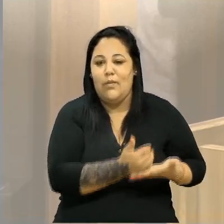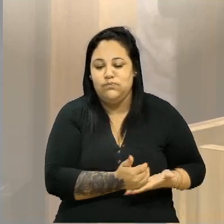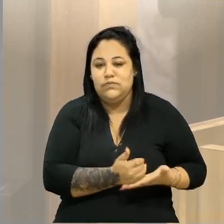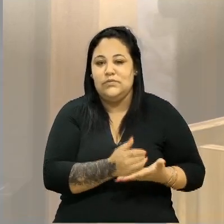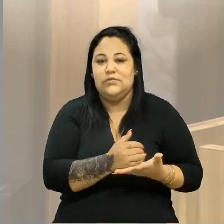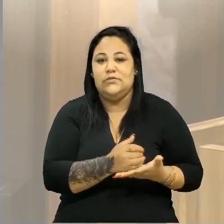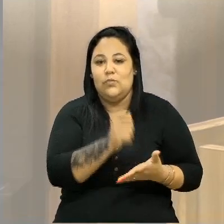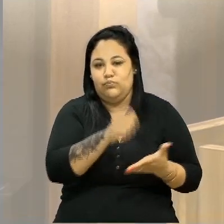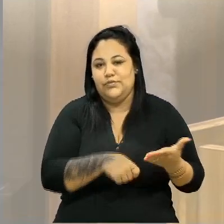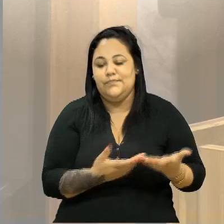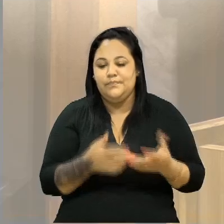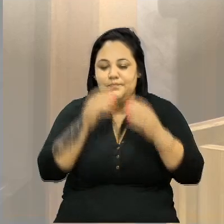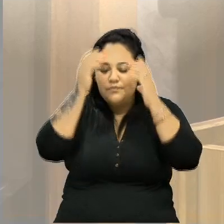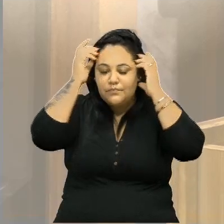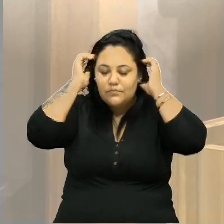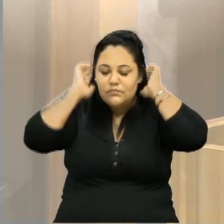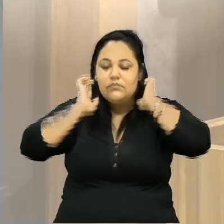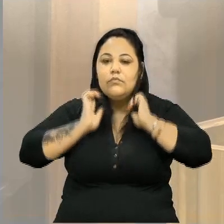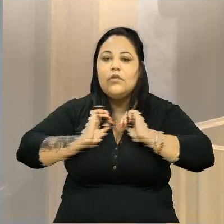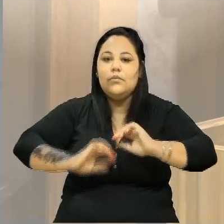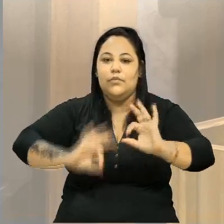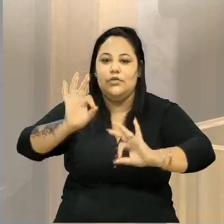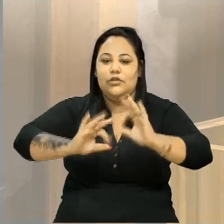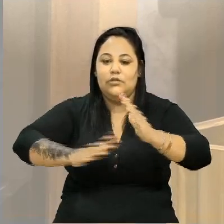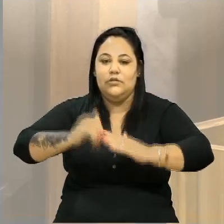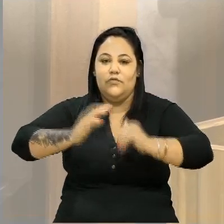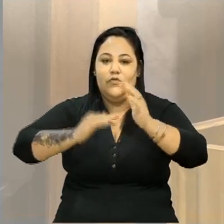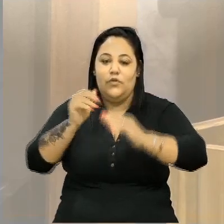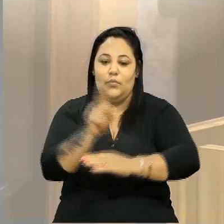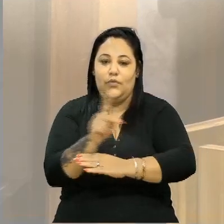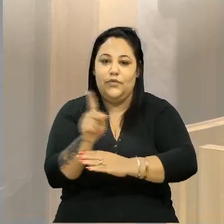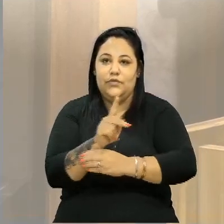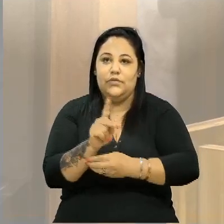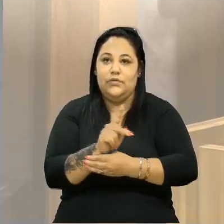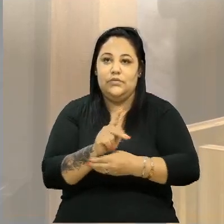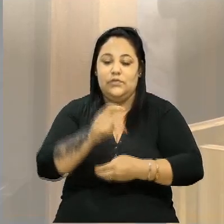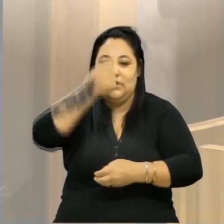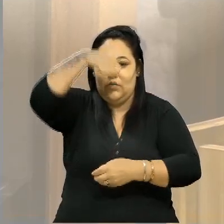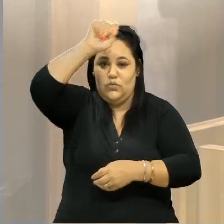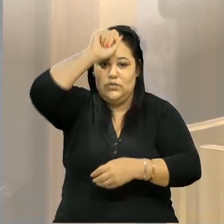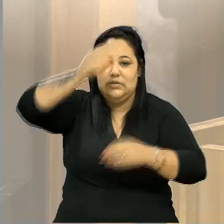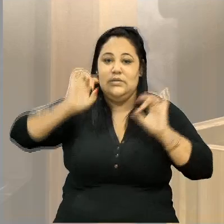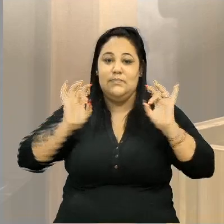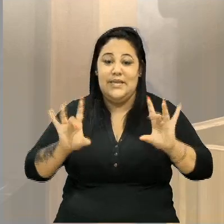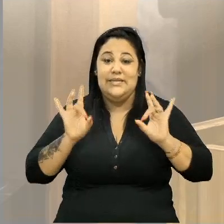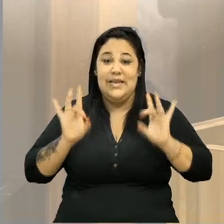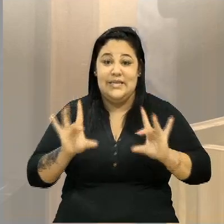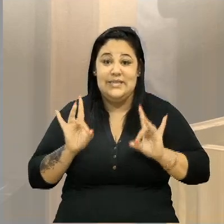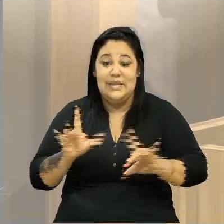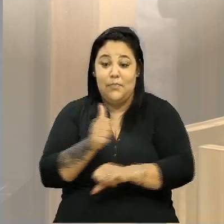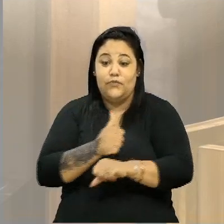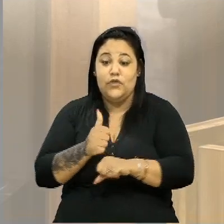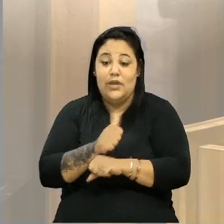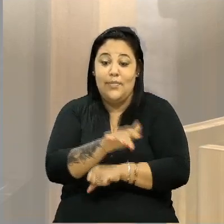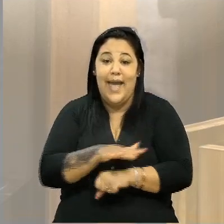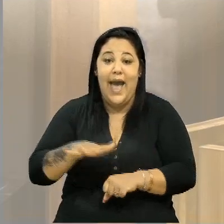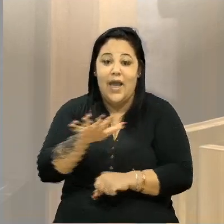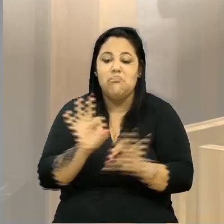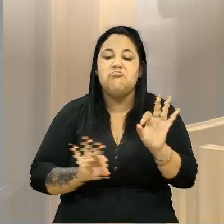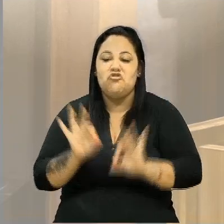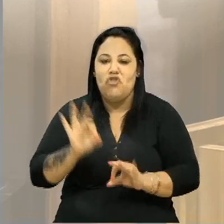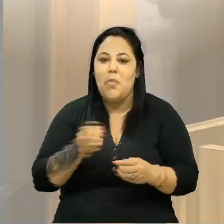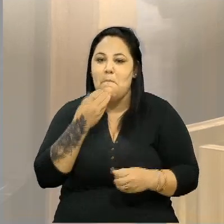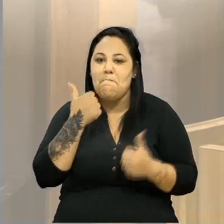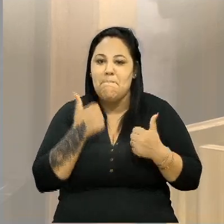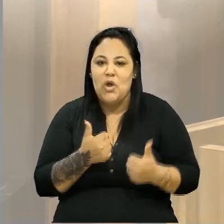Projeto desenvolvido com professores da UX, especialistas na área, um projeto muito bem montado, feito, só falta botar